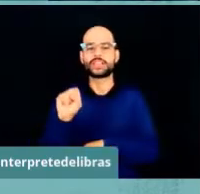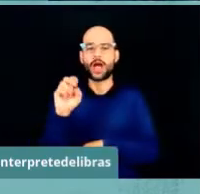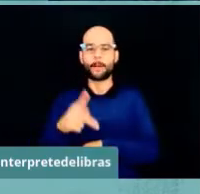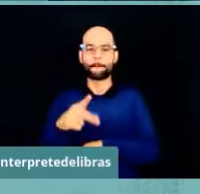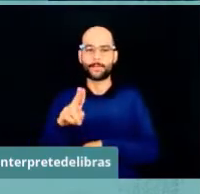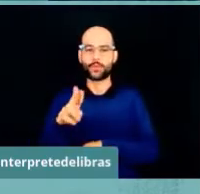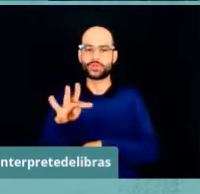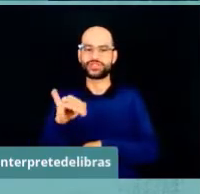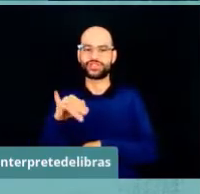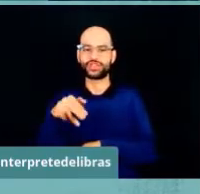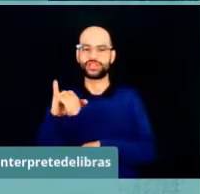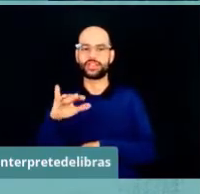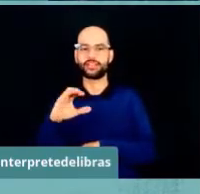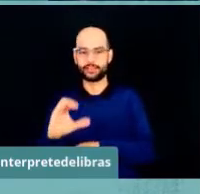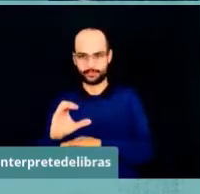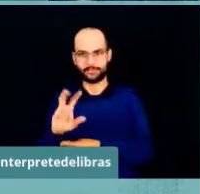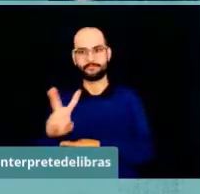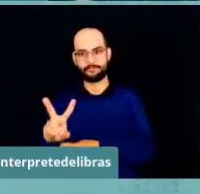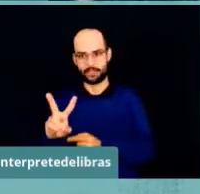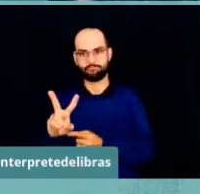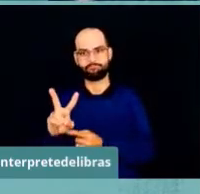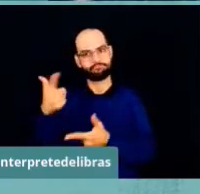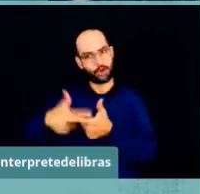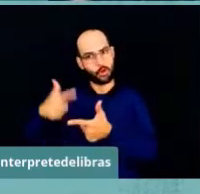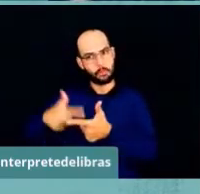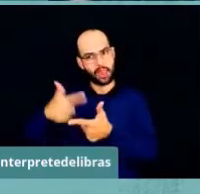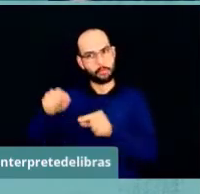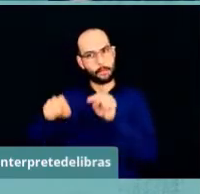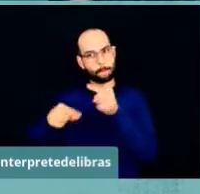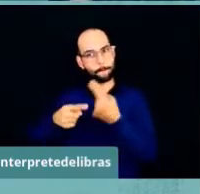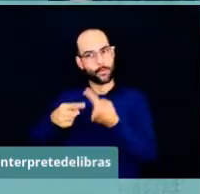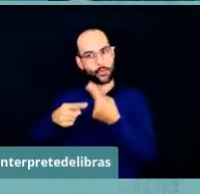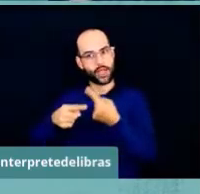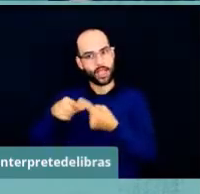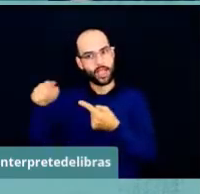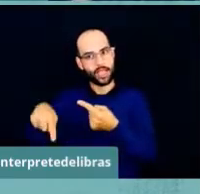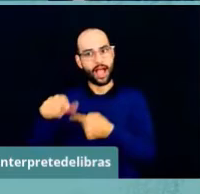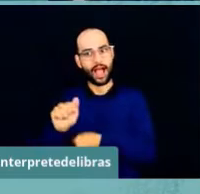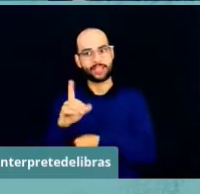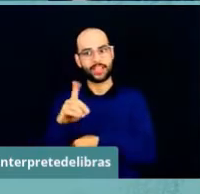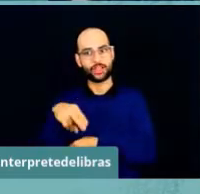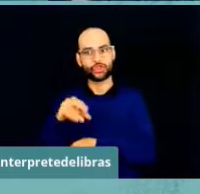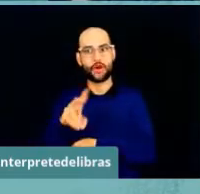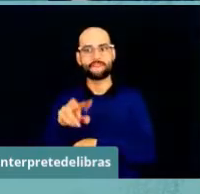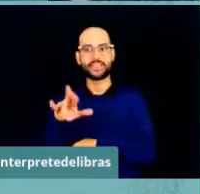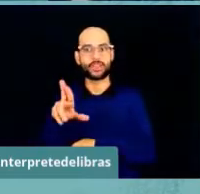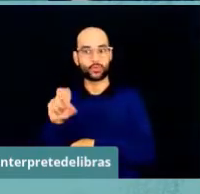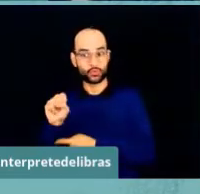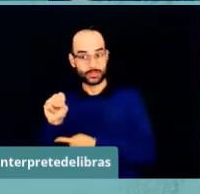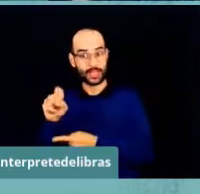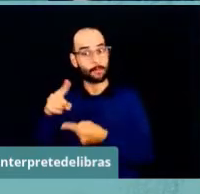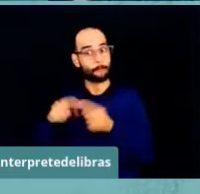quando foi avaliar, disse que esse adenovírus usado nessa vacina teria potencial capacidade